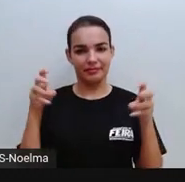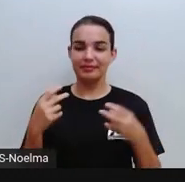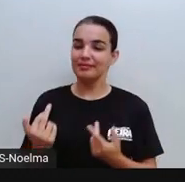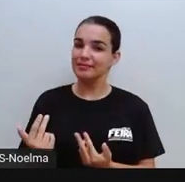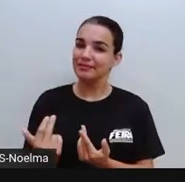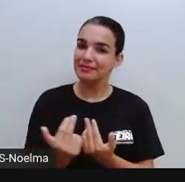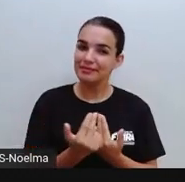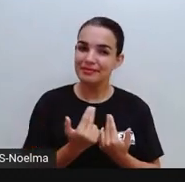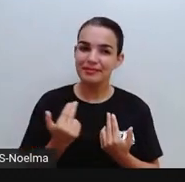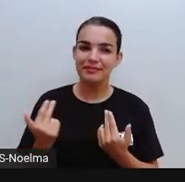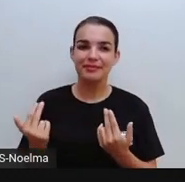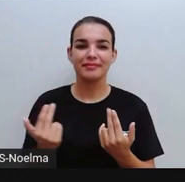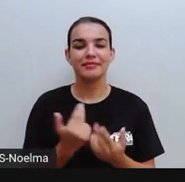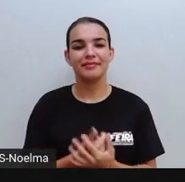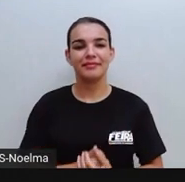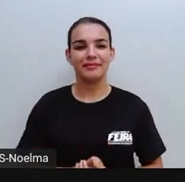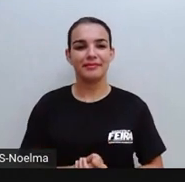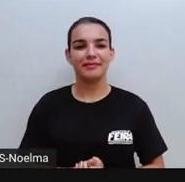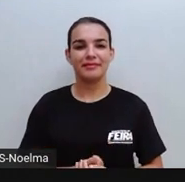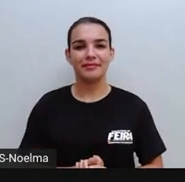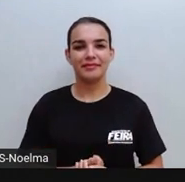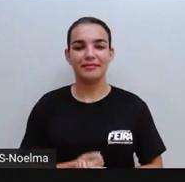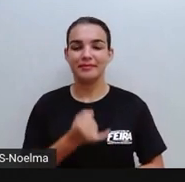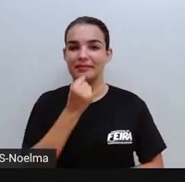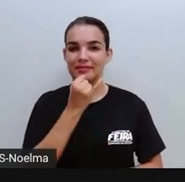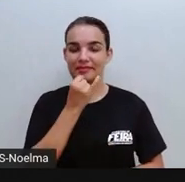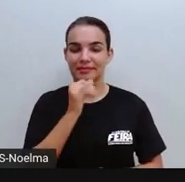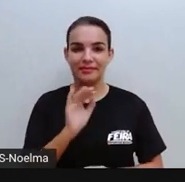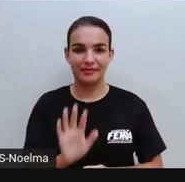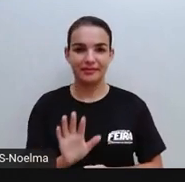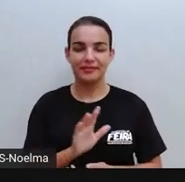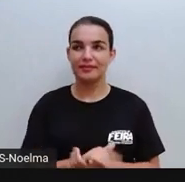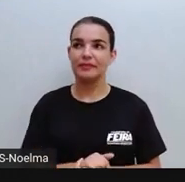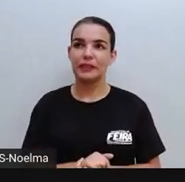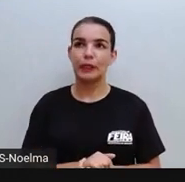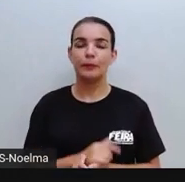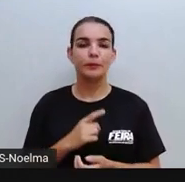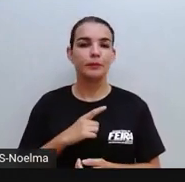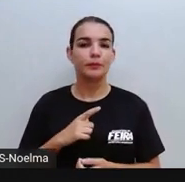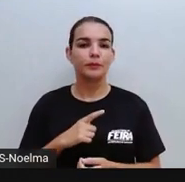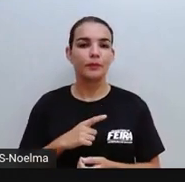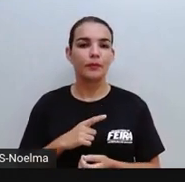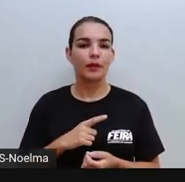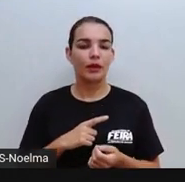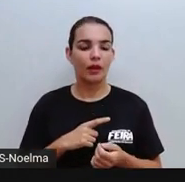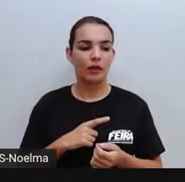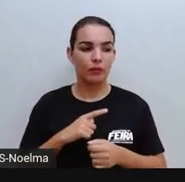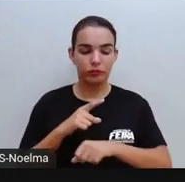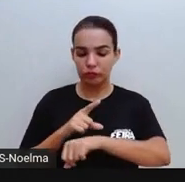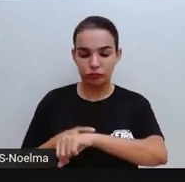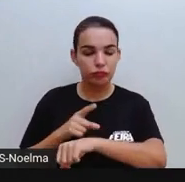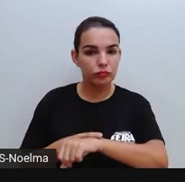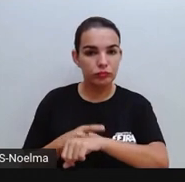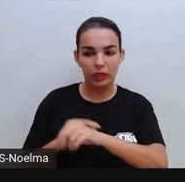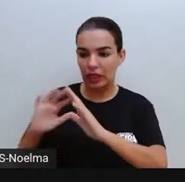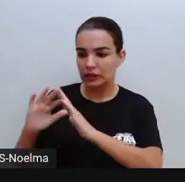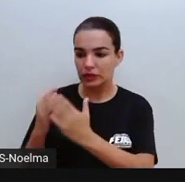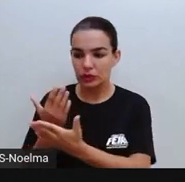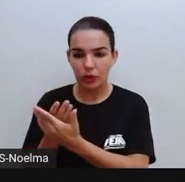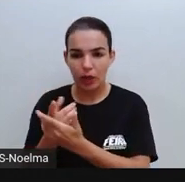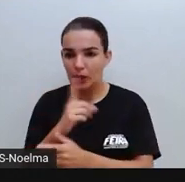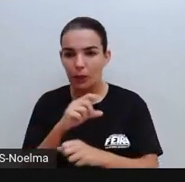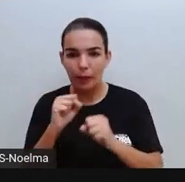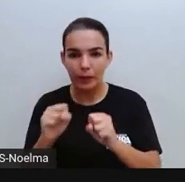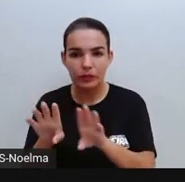a mesma coisa né quantas vezes por exemplo nós passamos aí por momentos onde as escolas não puderam abrir